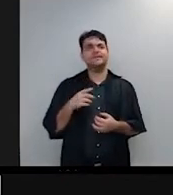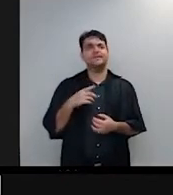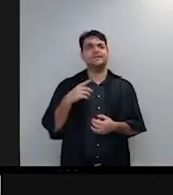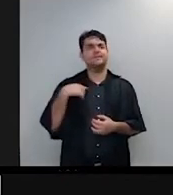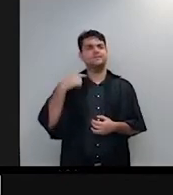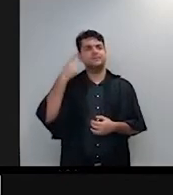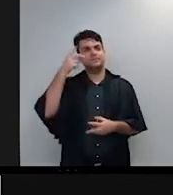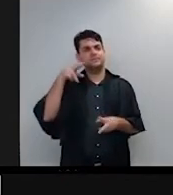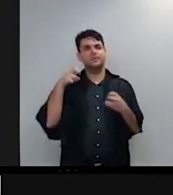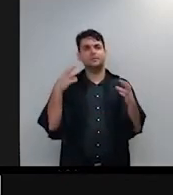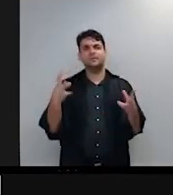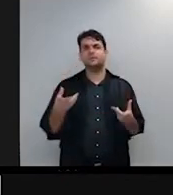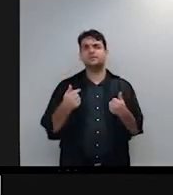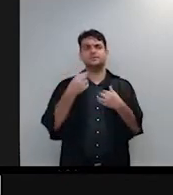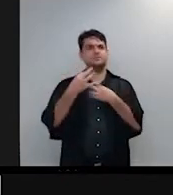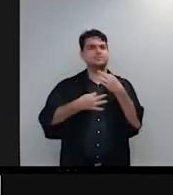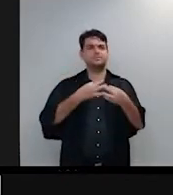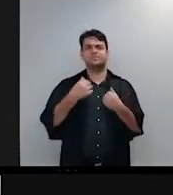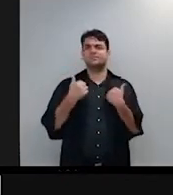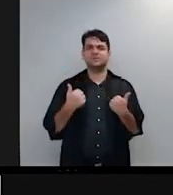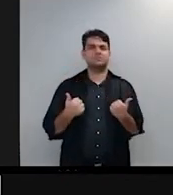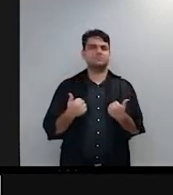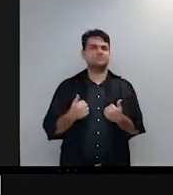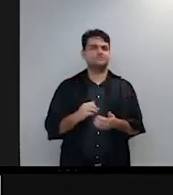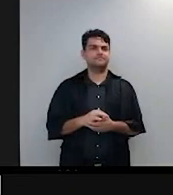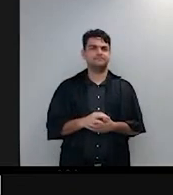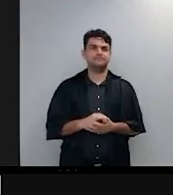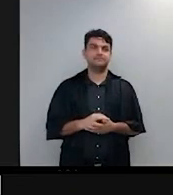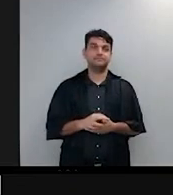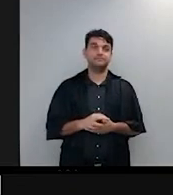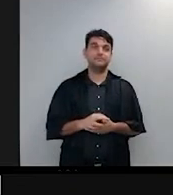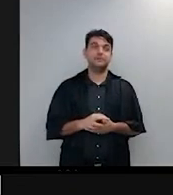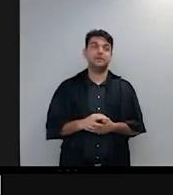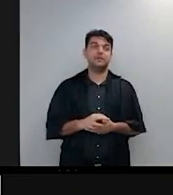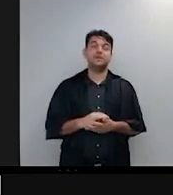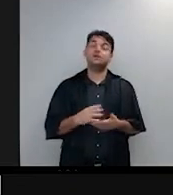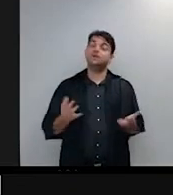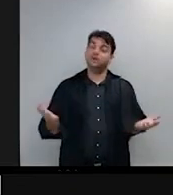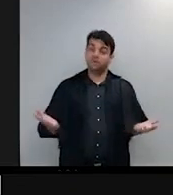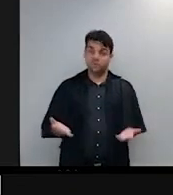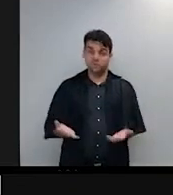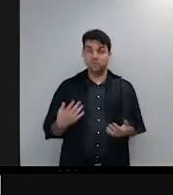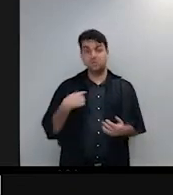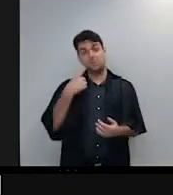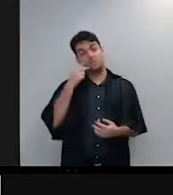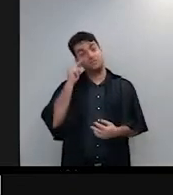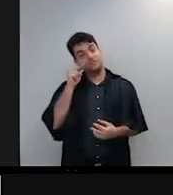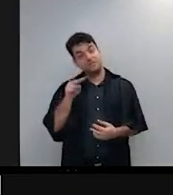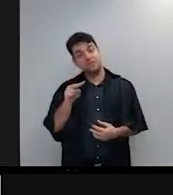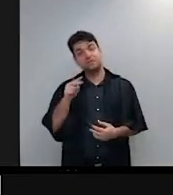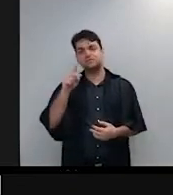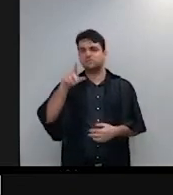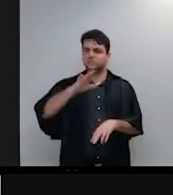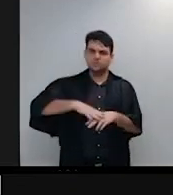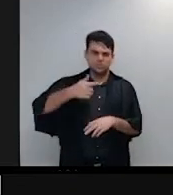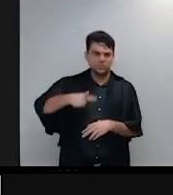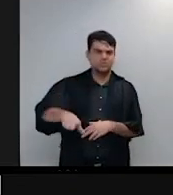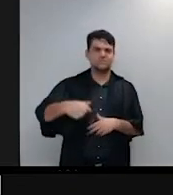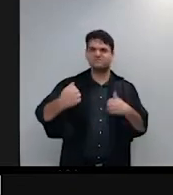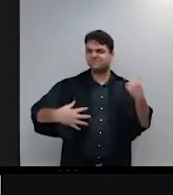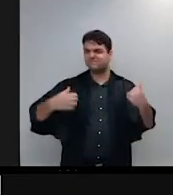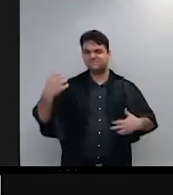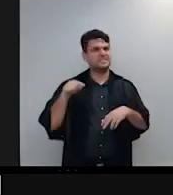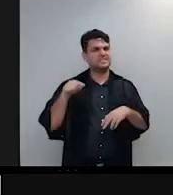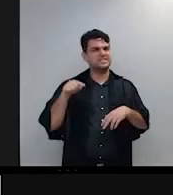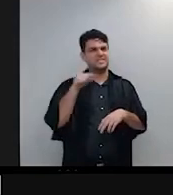adoção do regime domiciliar em substituição ao regime semiaberto com base na recomendação 62 do conselho nacional